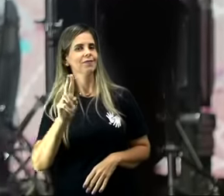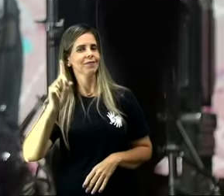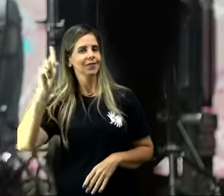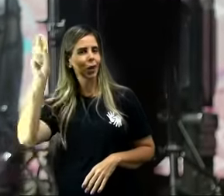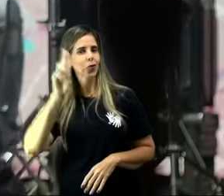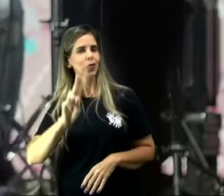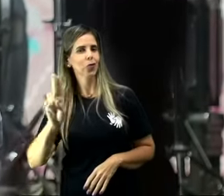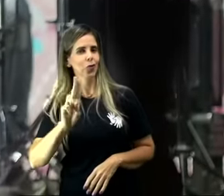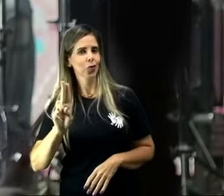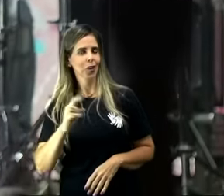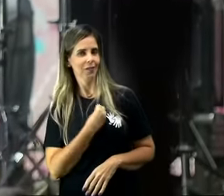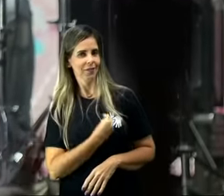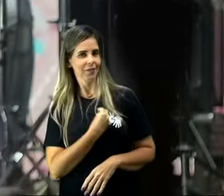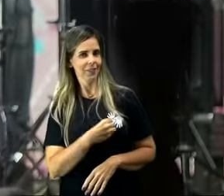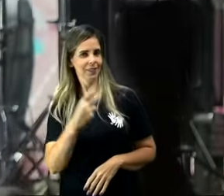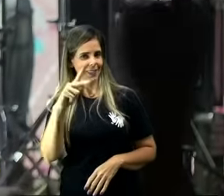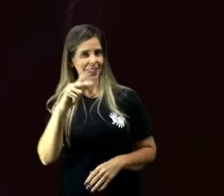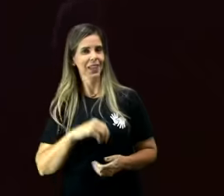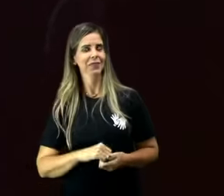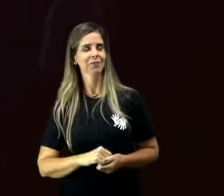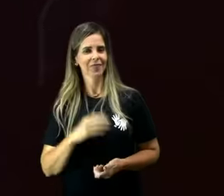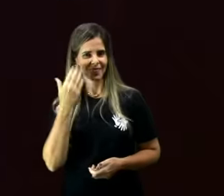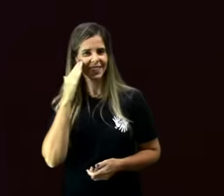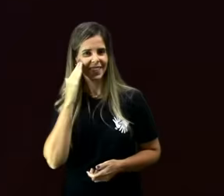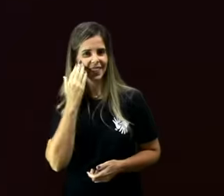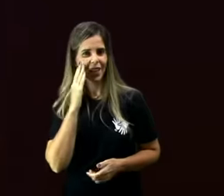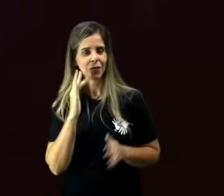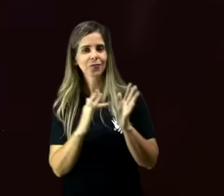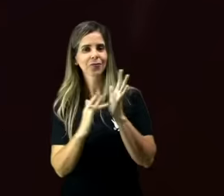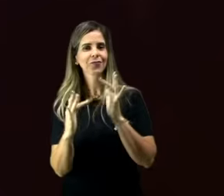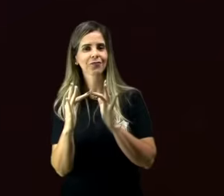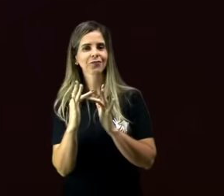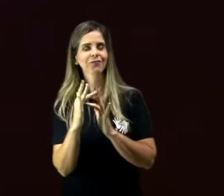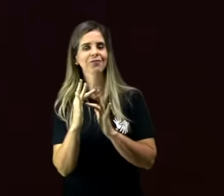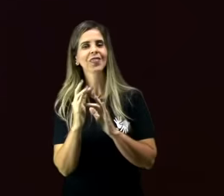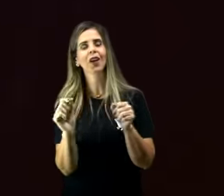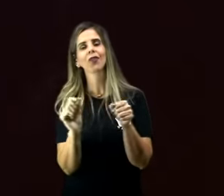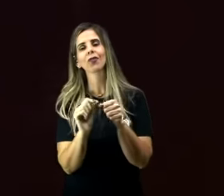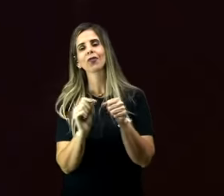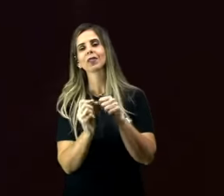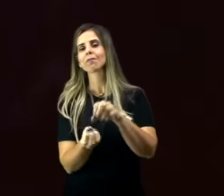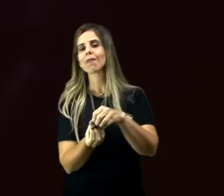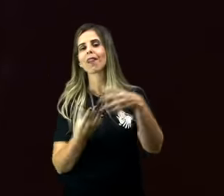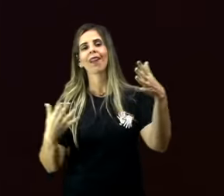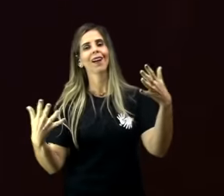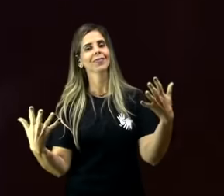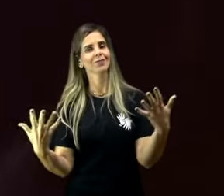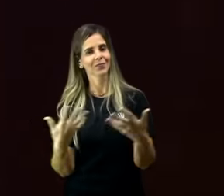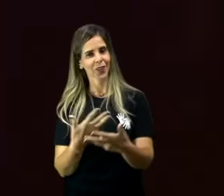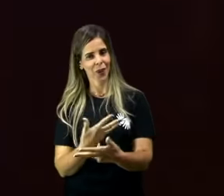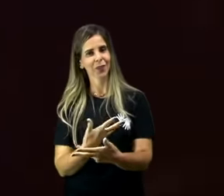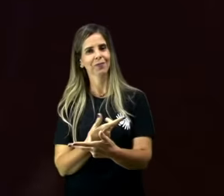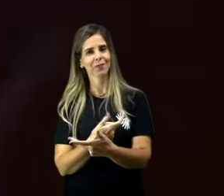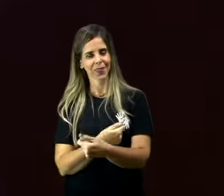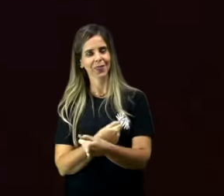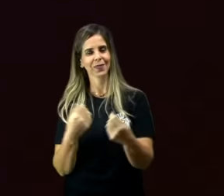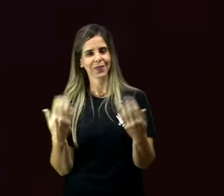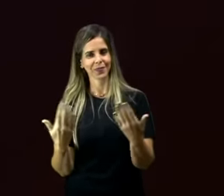Tem alguém que está entendendo o que Jesus está fazendo aqui essa noite? Sai do seu lugar e dá um grito mais alto que você